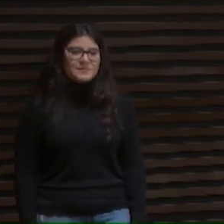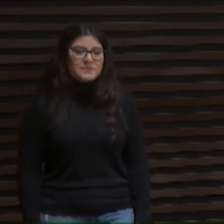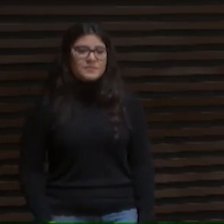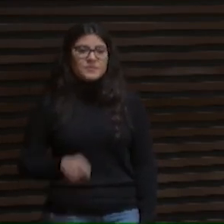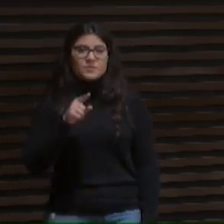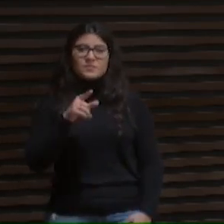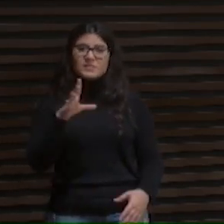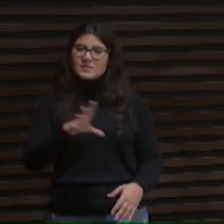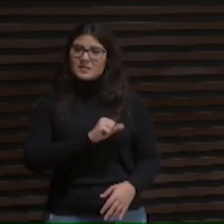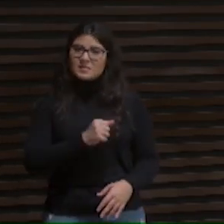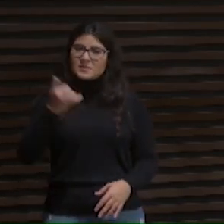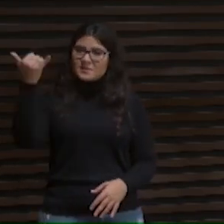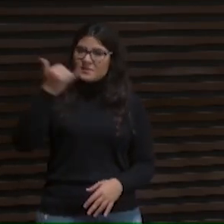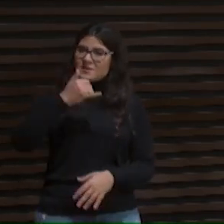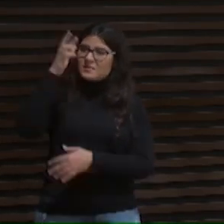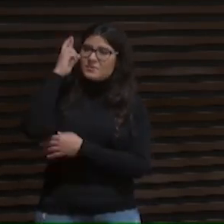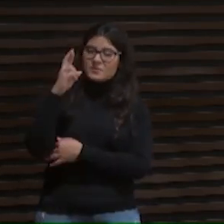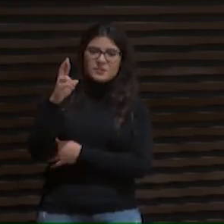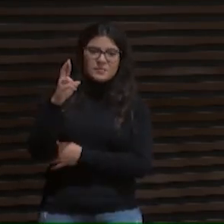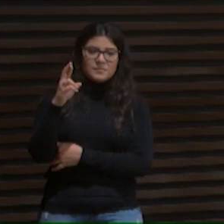Você ama a vinda do Senhor?